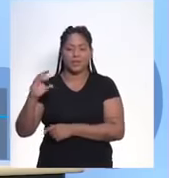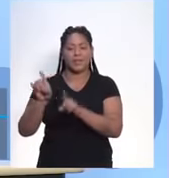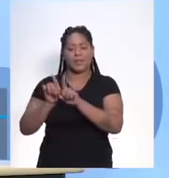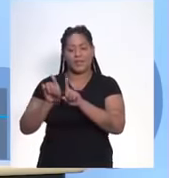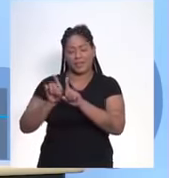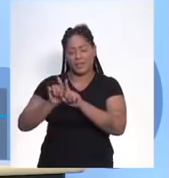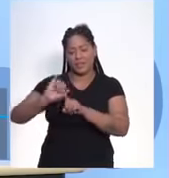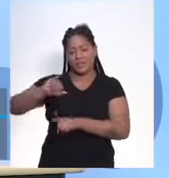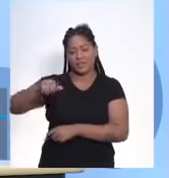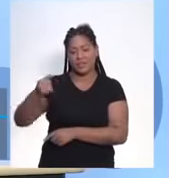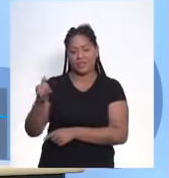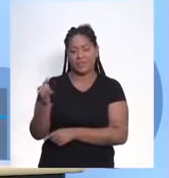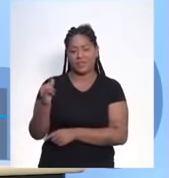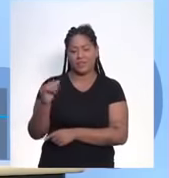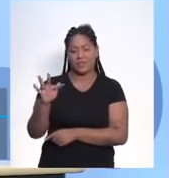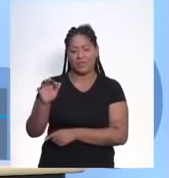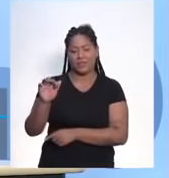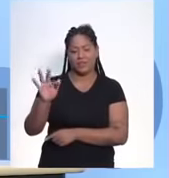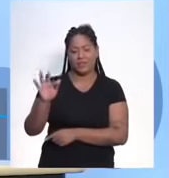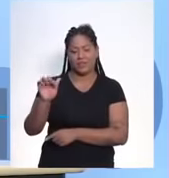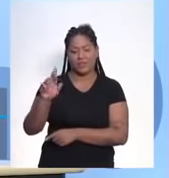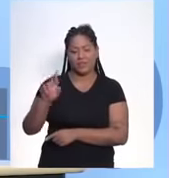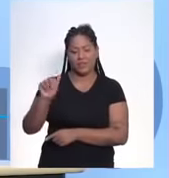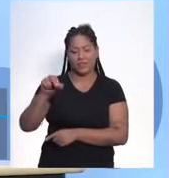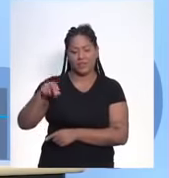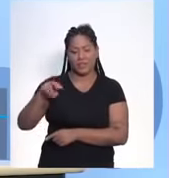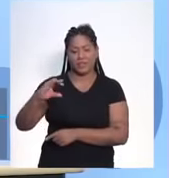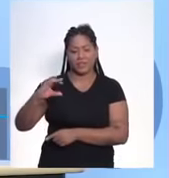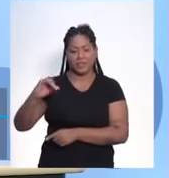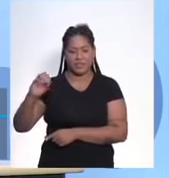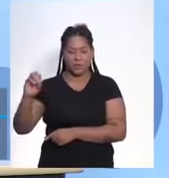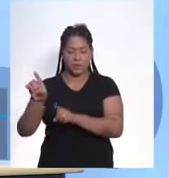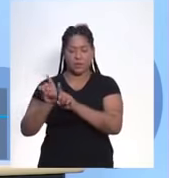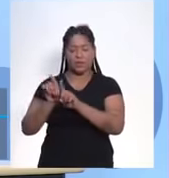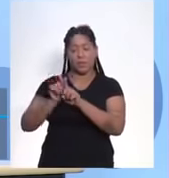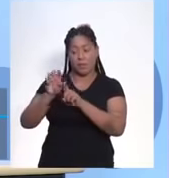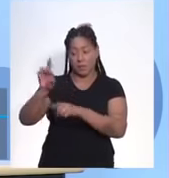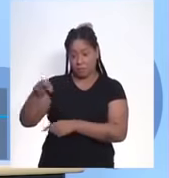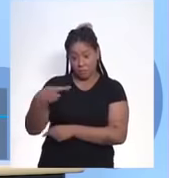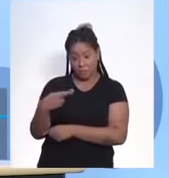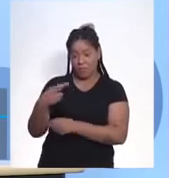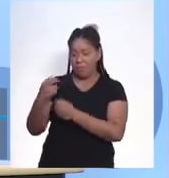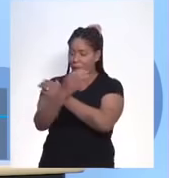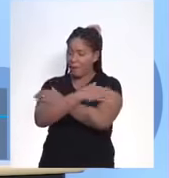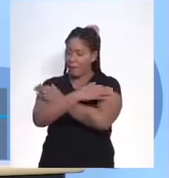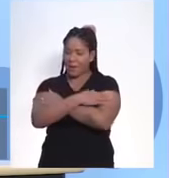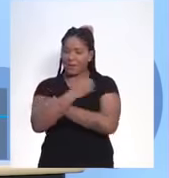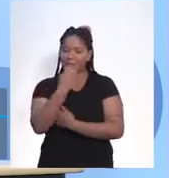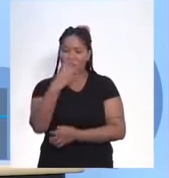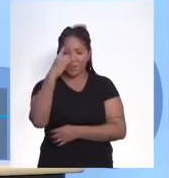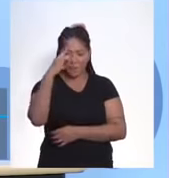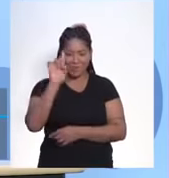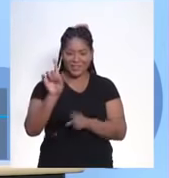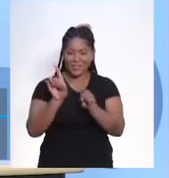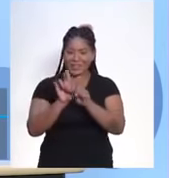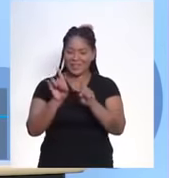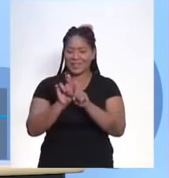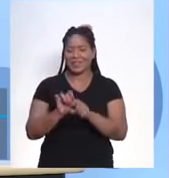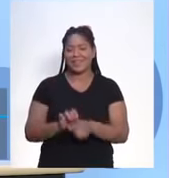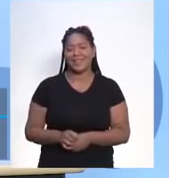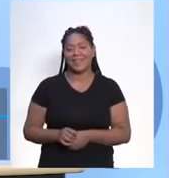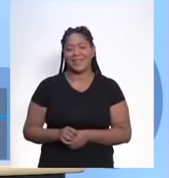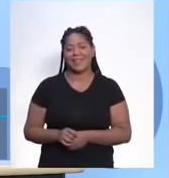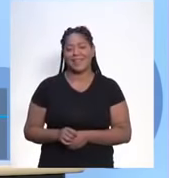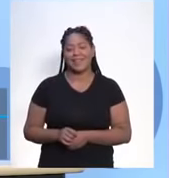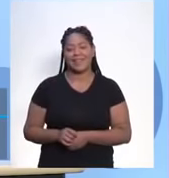Francisco da Diretoria de Caieiras só me respondendo corretamente mandando um abraço um bom dia aí para nós também The